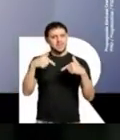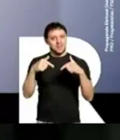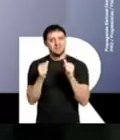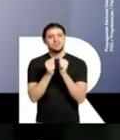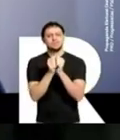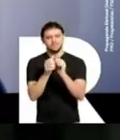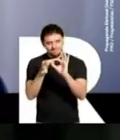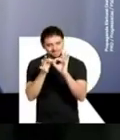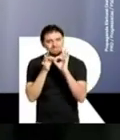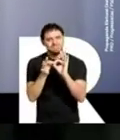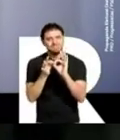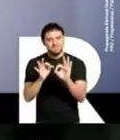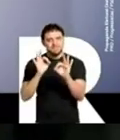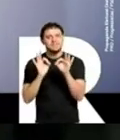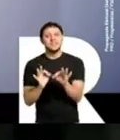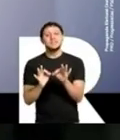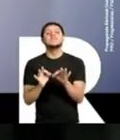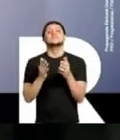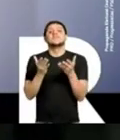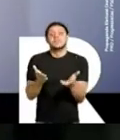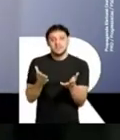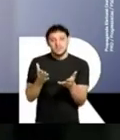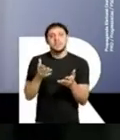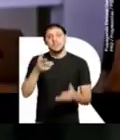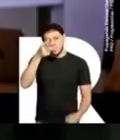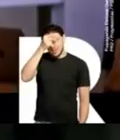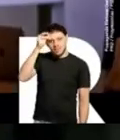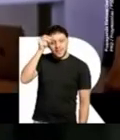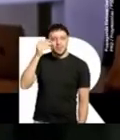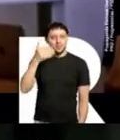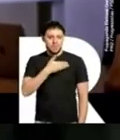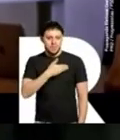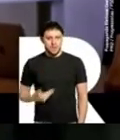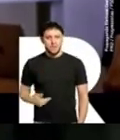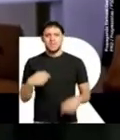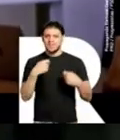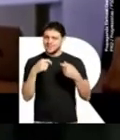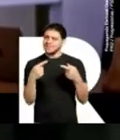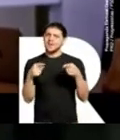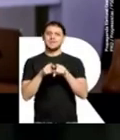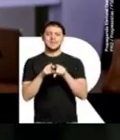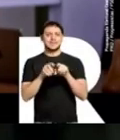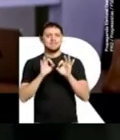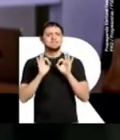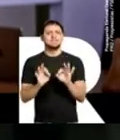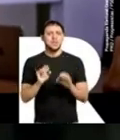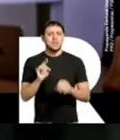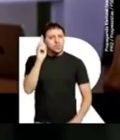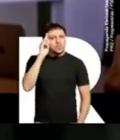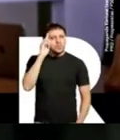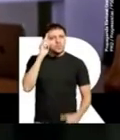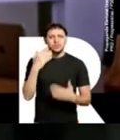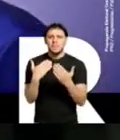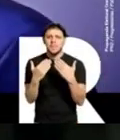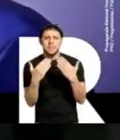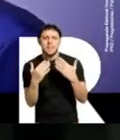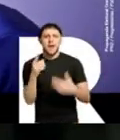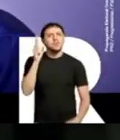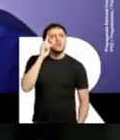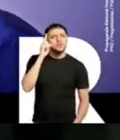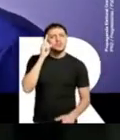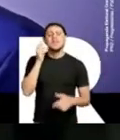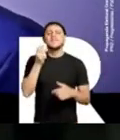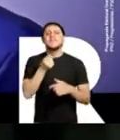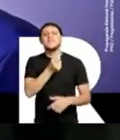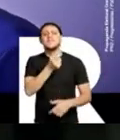trabalharem juntos. Mas bem juntos. E para isso, o governador e o prefeito têm que ter uma parceria forte. Tem que se falar todo dia.